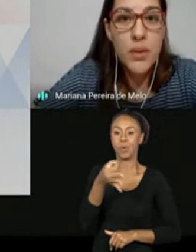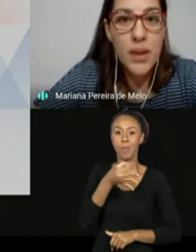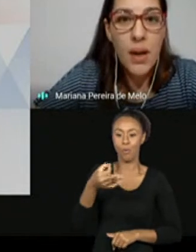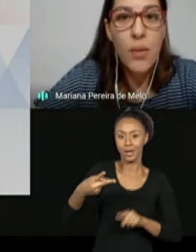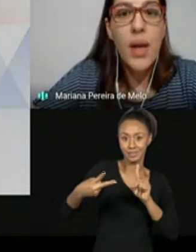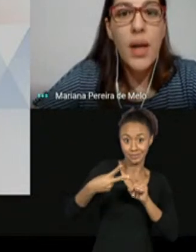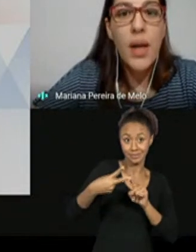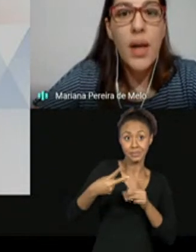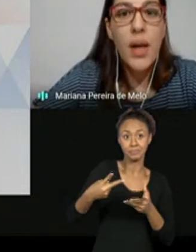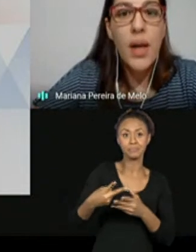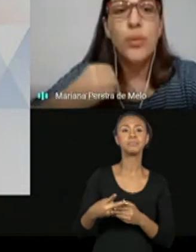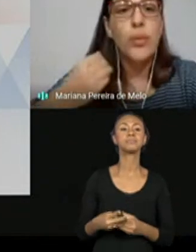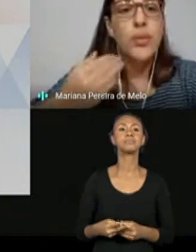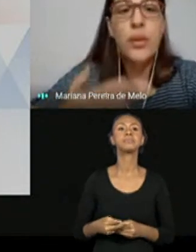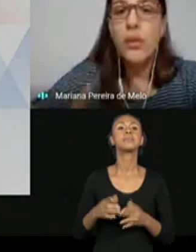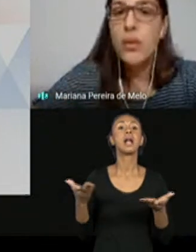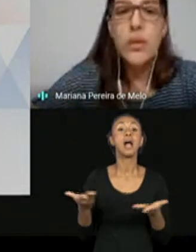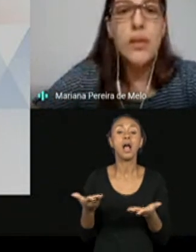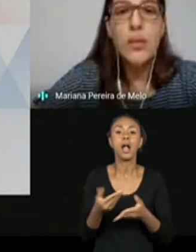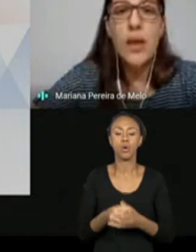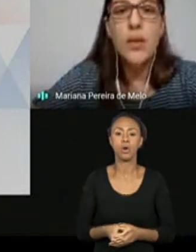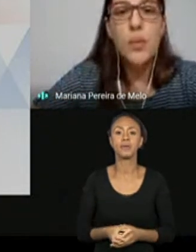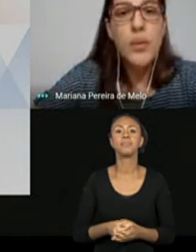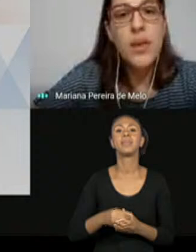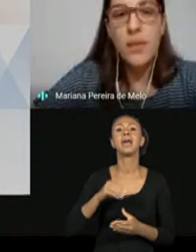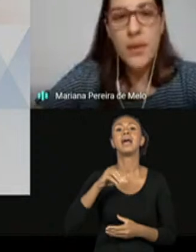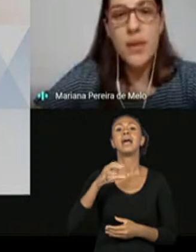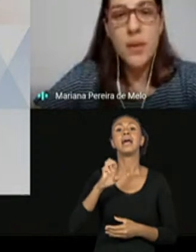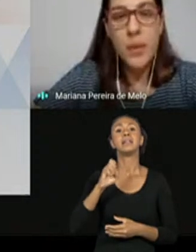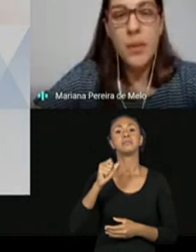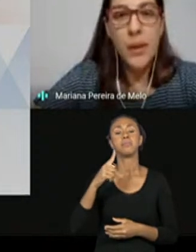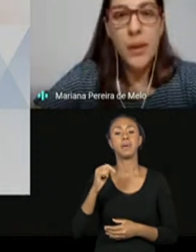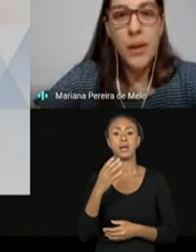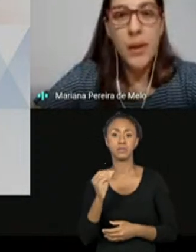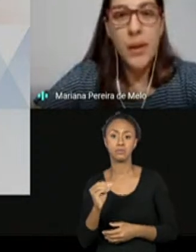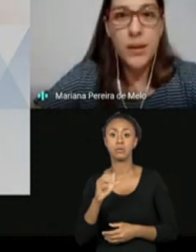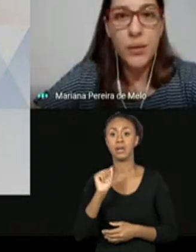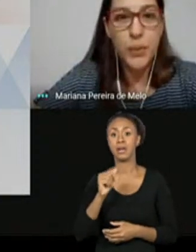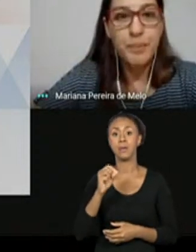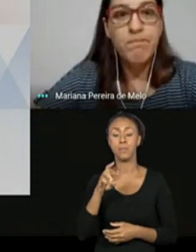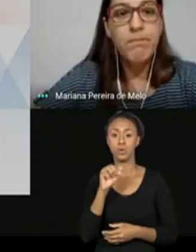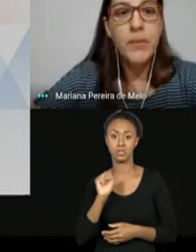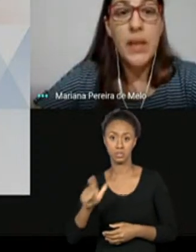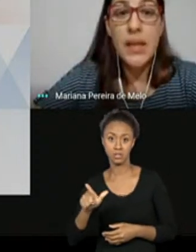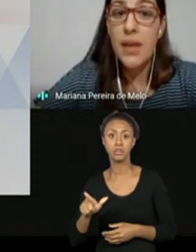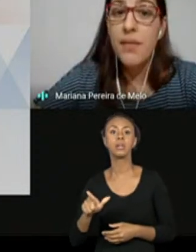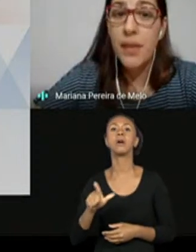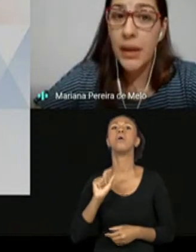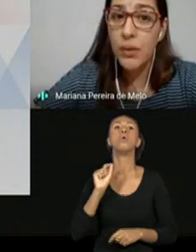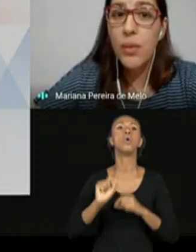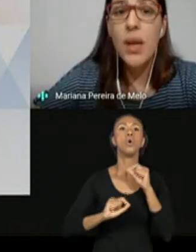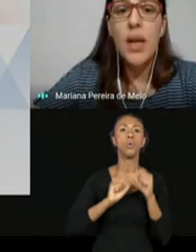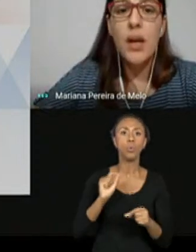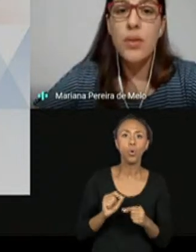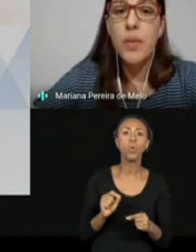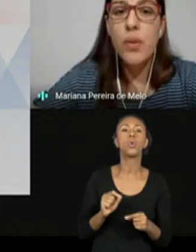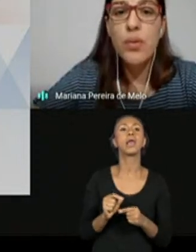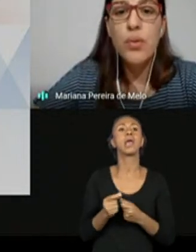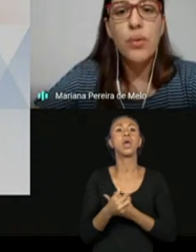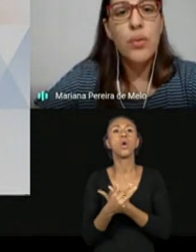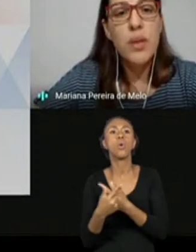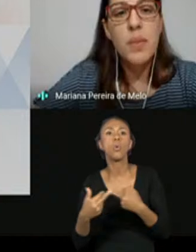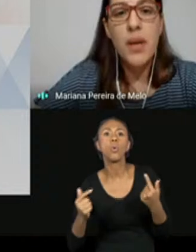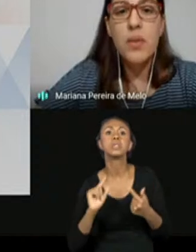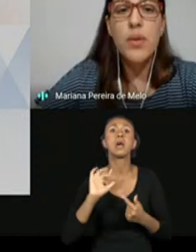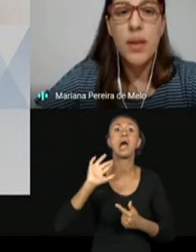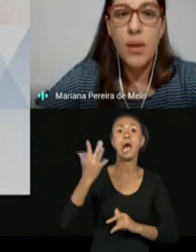Espaço amostral é o conjunto de todos os resultados possíveis desse experimento aleatório. E evento é um